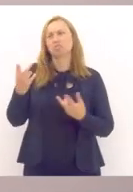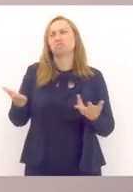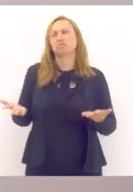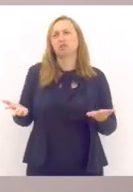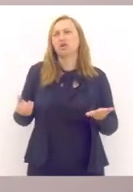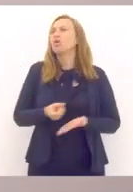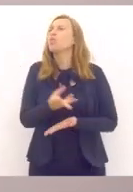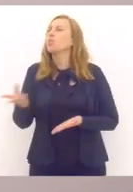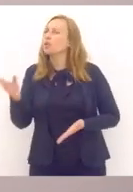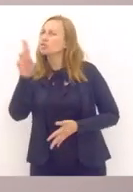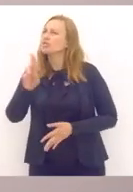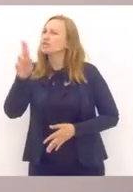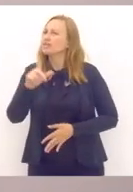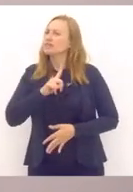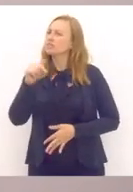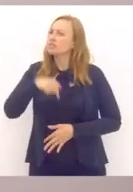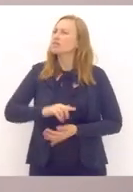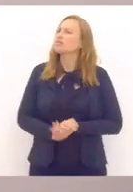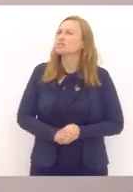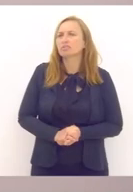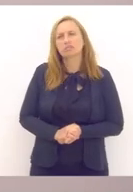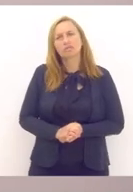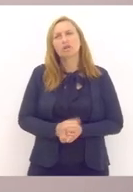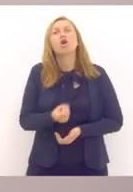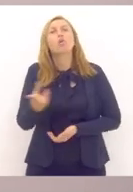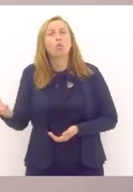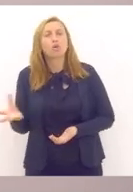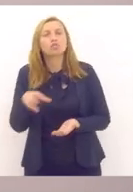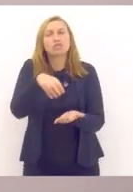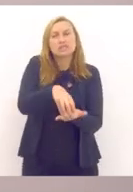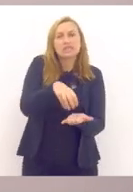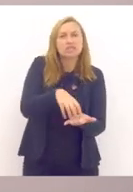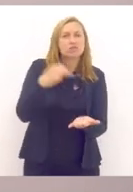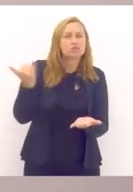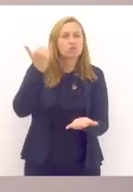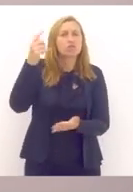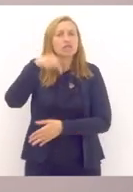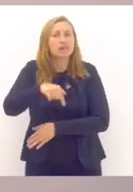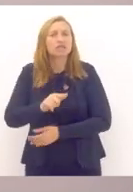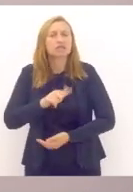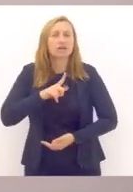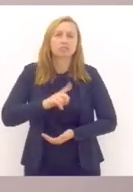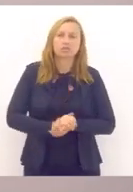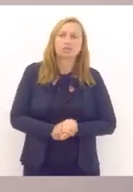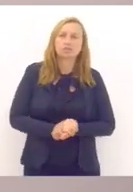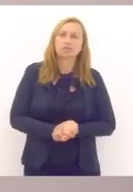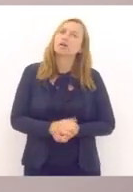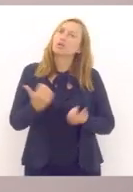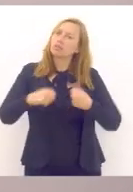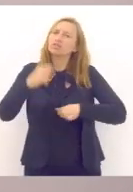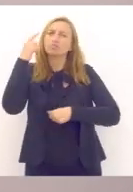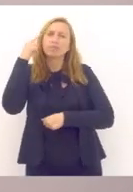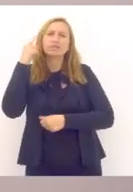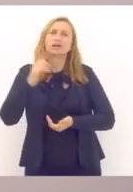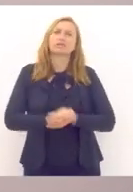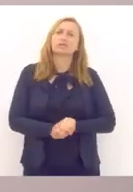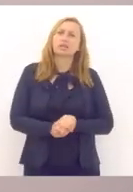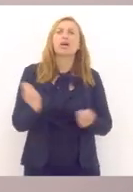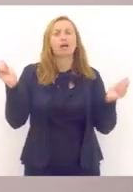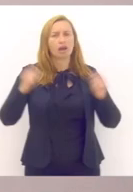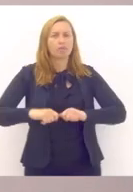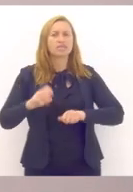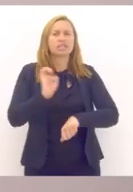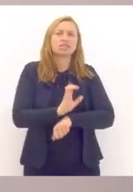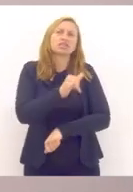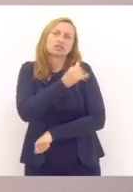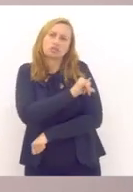Quantas universidades nós temos aqui? Quantos centros de excelência nós temos aqui? Assim, isso tem que refletir a capacidade desse